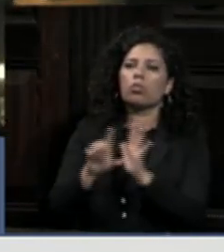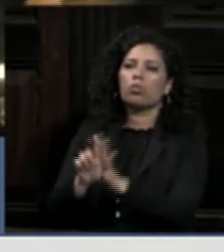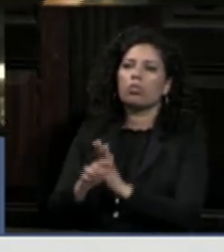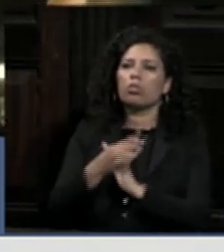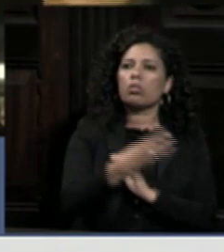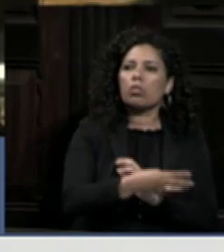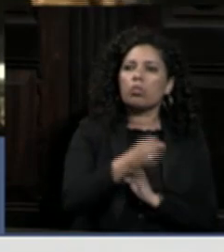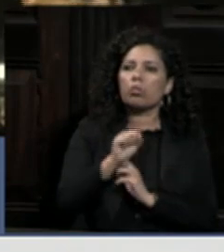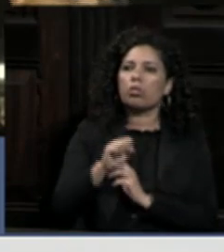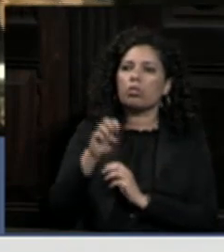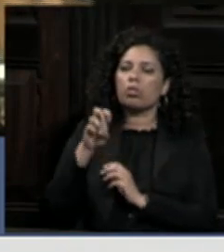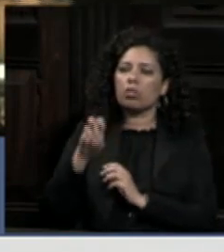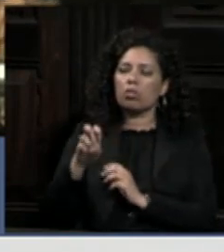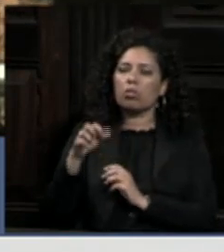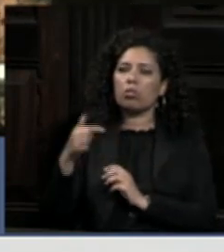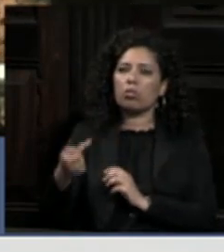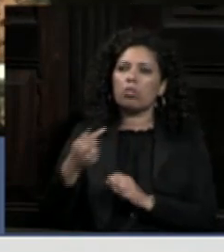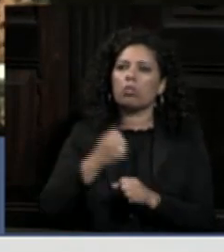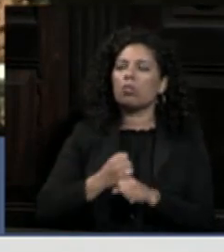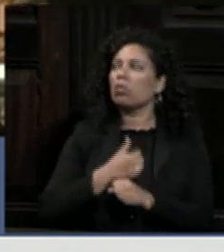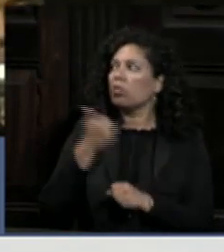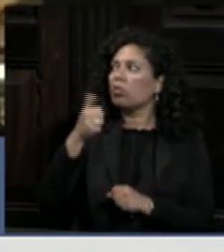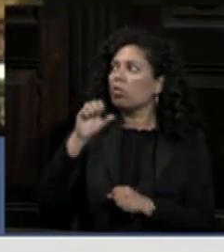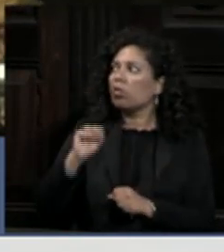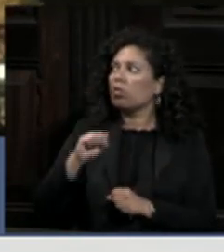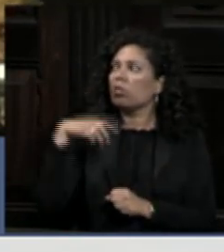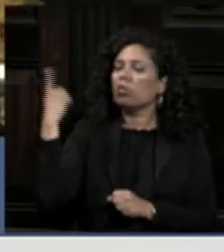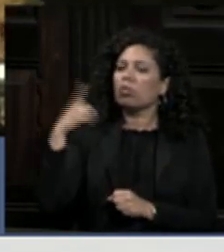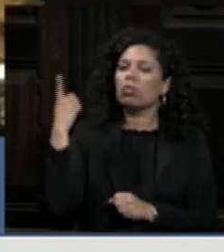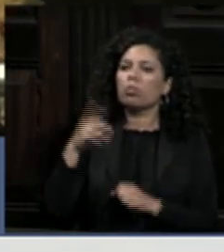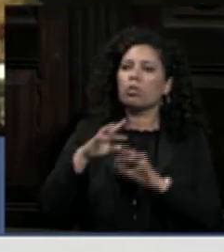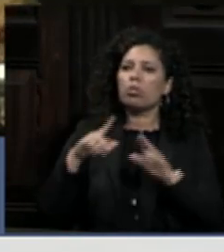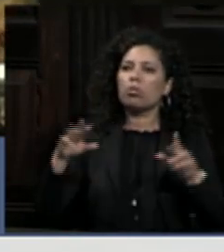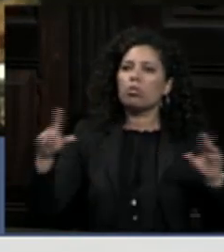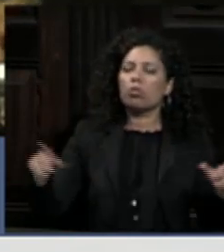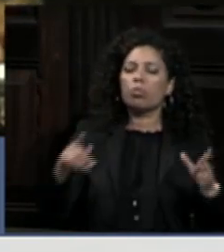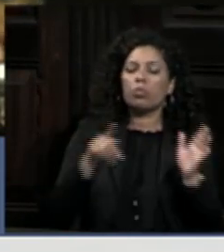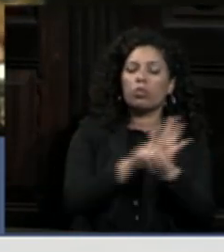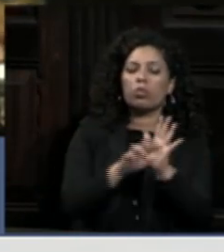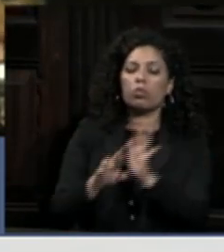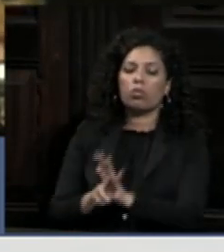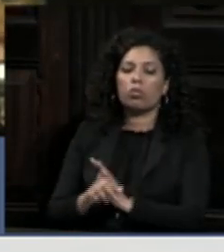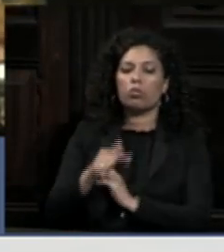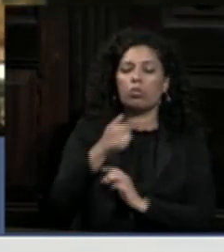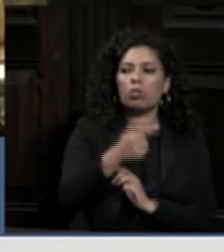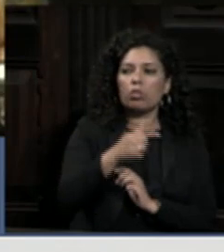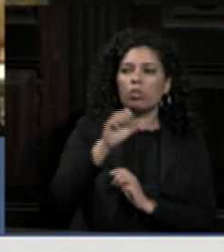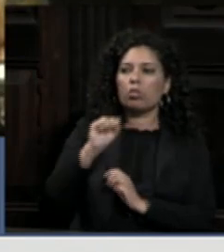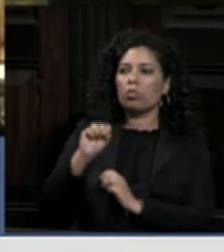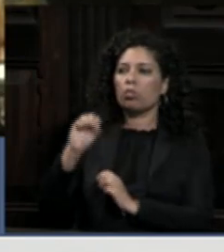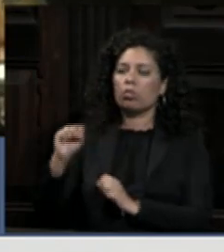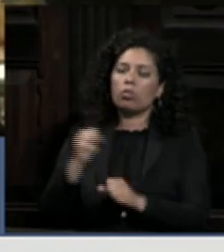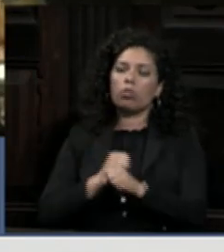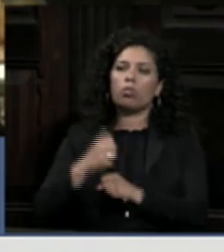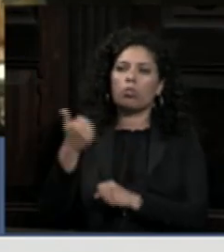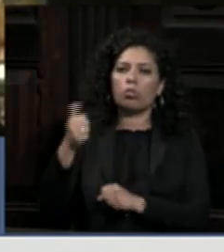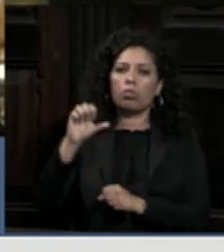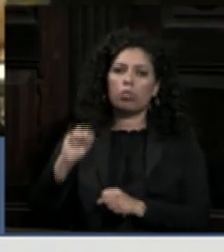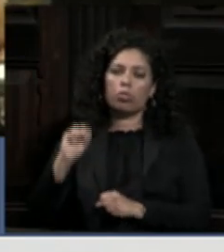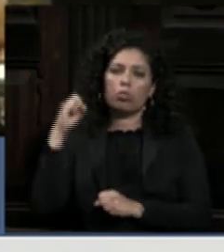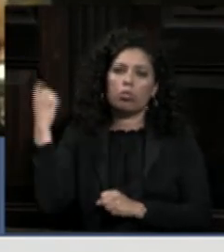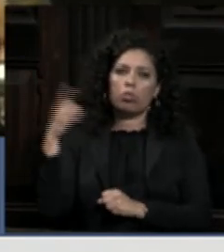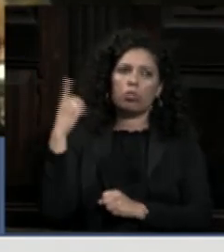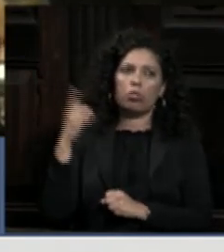3.886 de 28 o deputado nivaldo mazzin projeto de resolução número 788 2018 de autoria do deputado